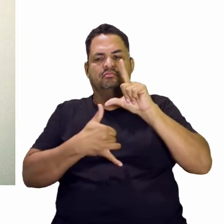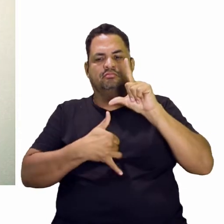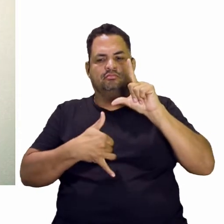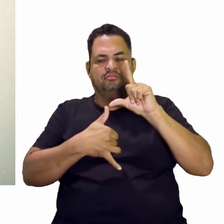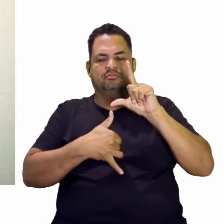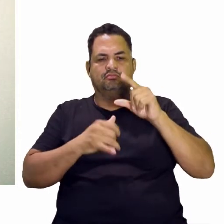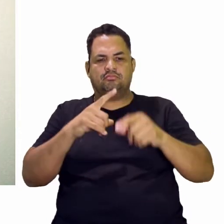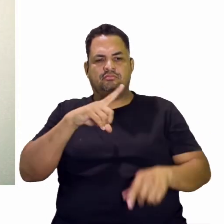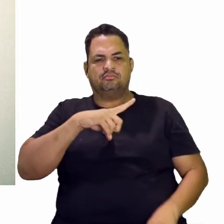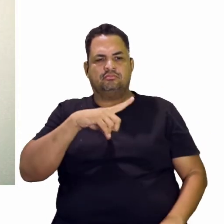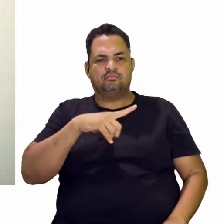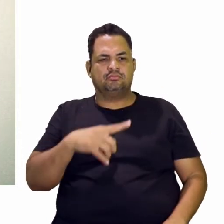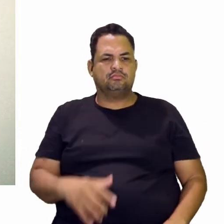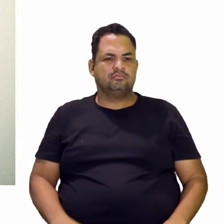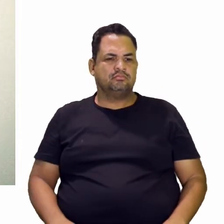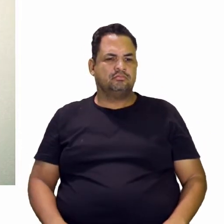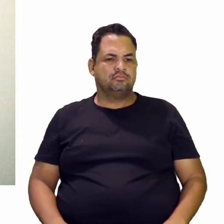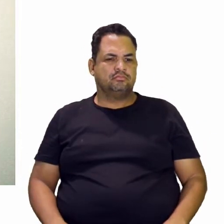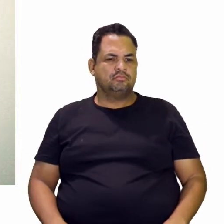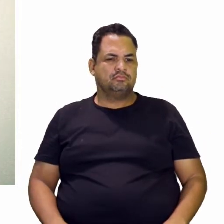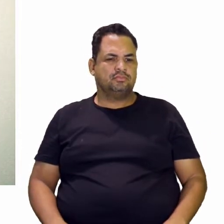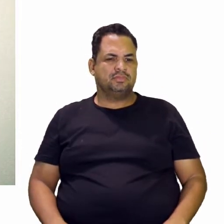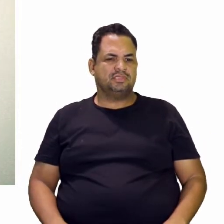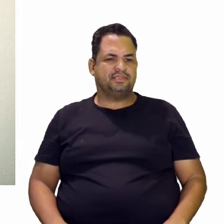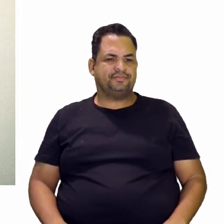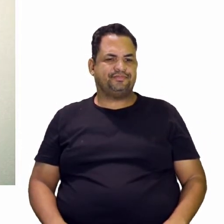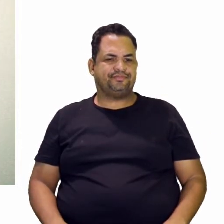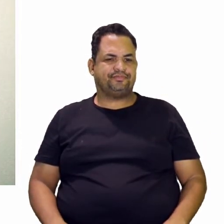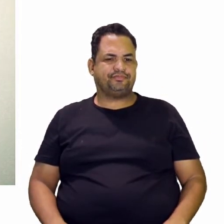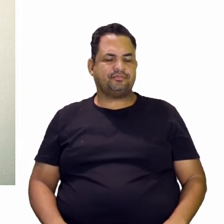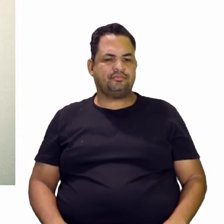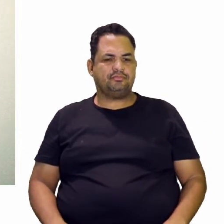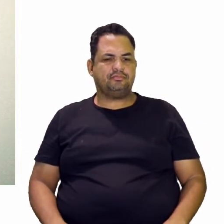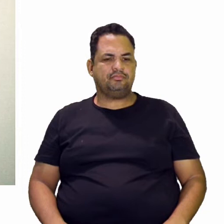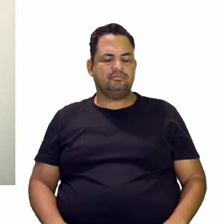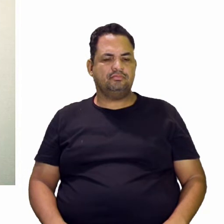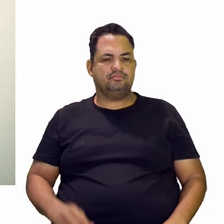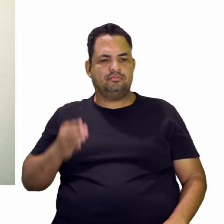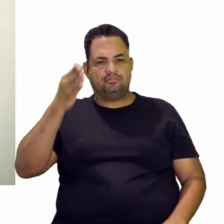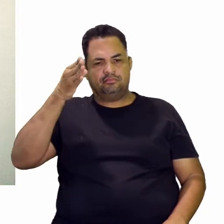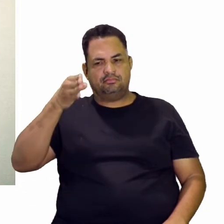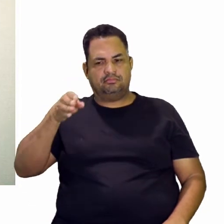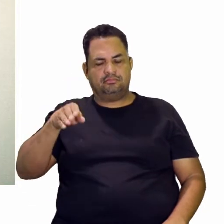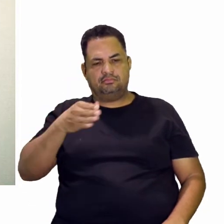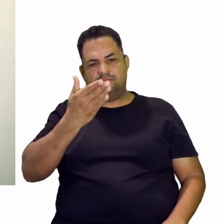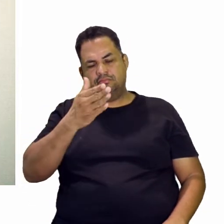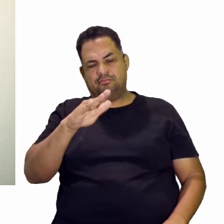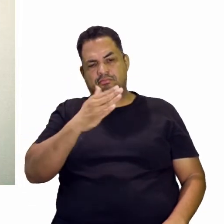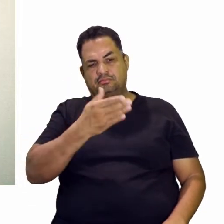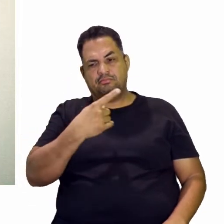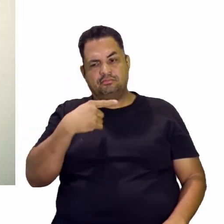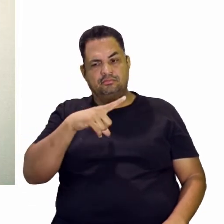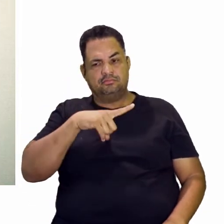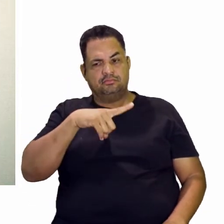aí a gente tem aqui, ó, essas pernas, né? Essas caudas longas aqui. Quando